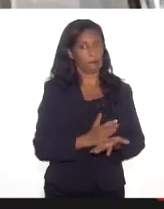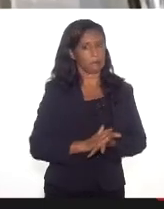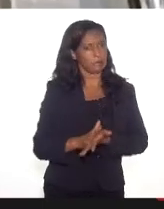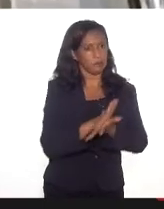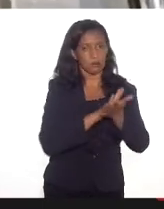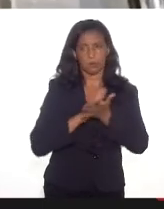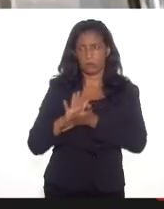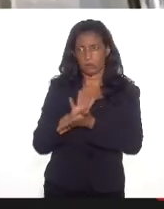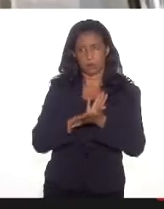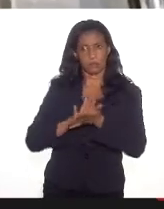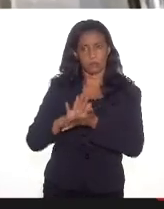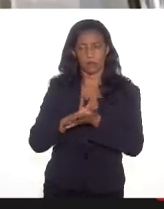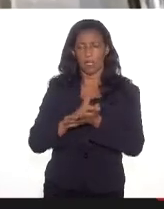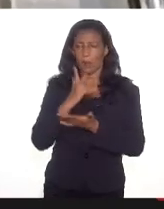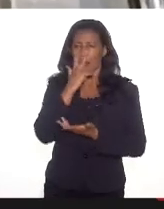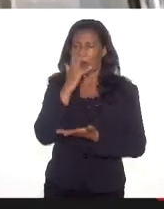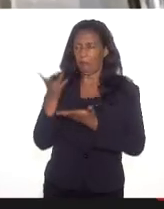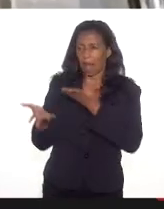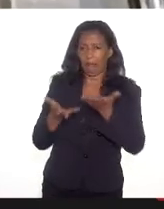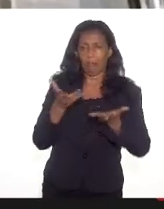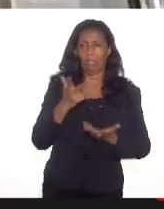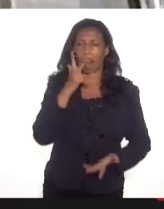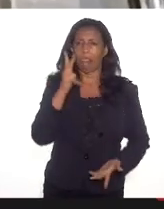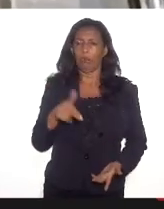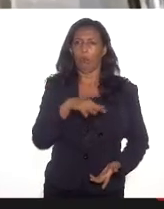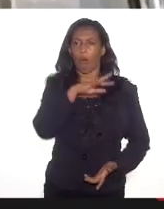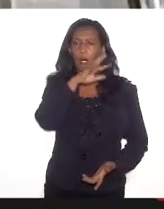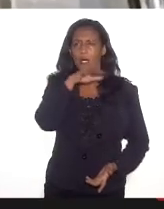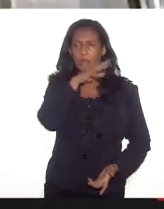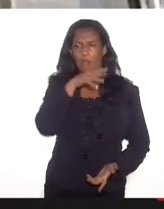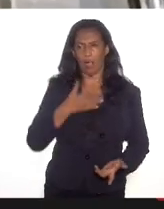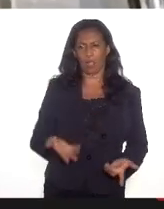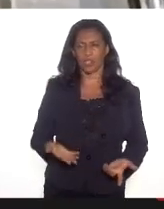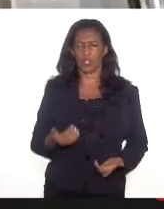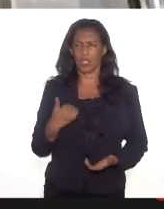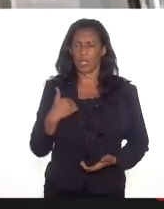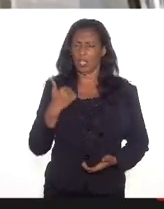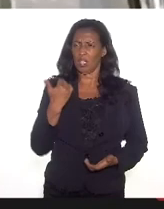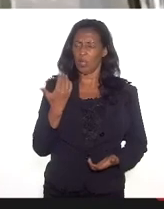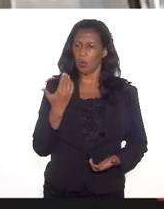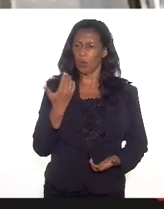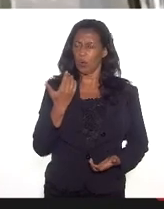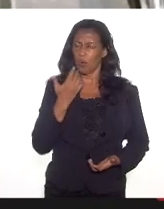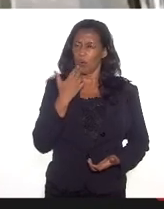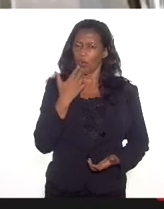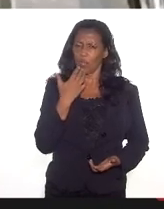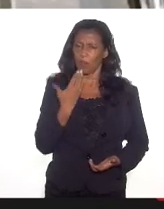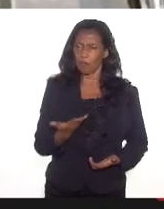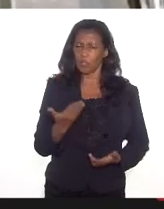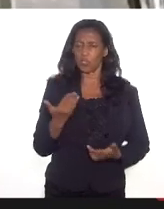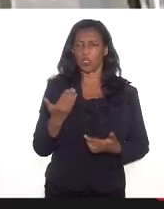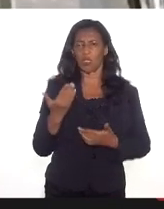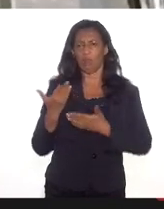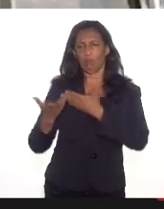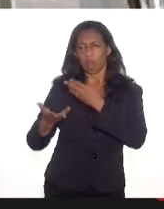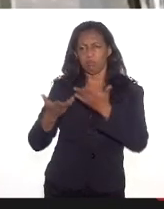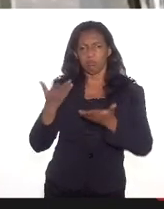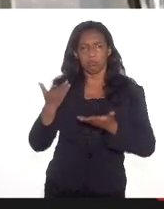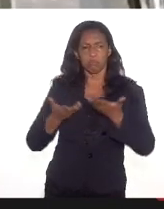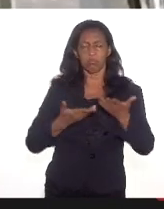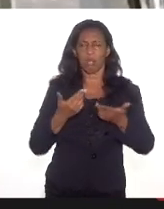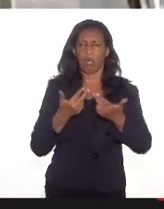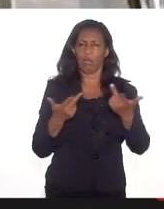tratadas ainda como animais dito isso eu recomendaria algumas questões que acho que uma